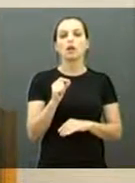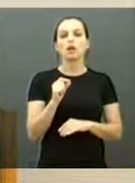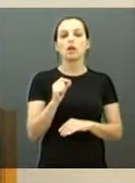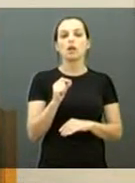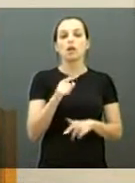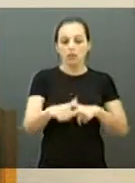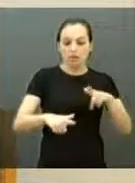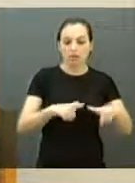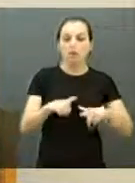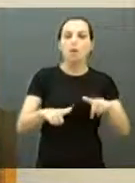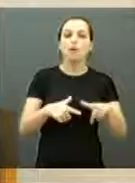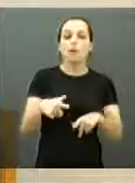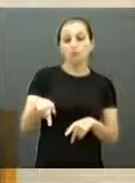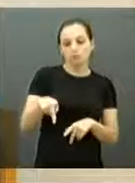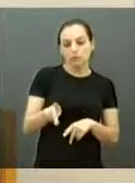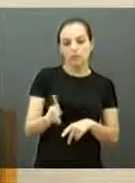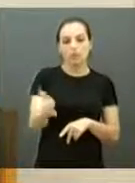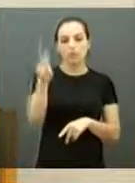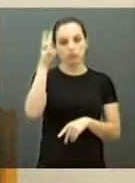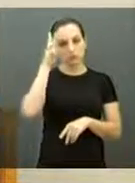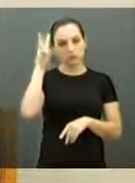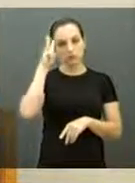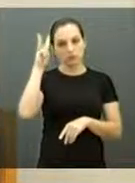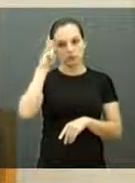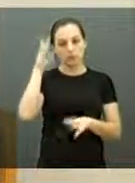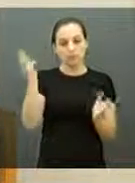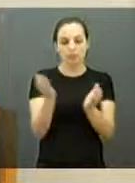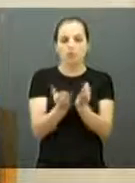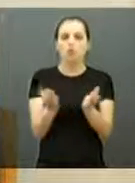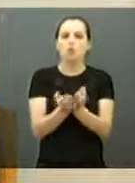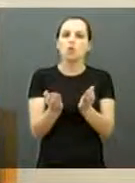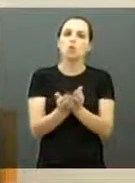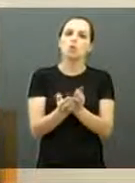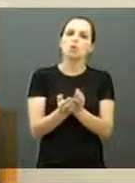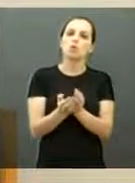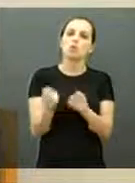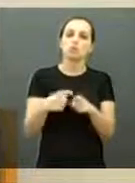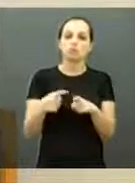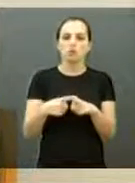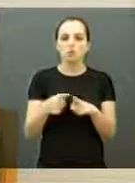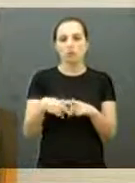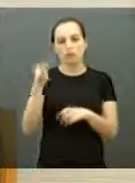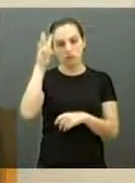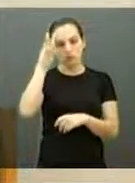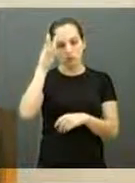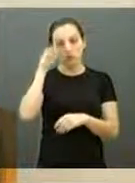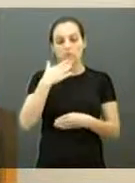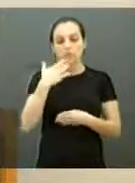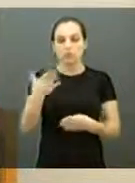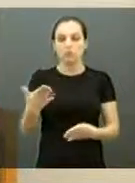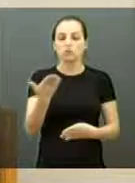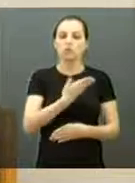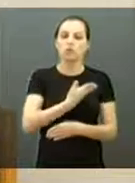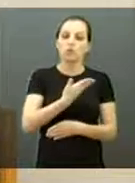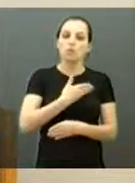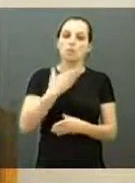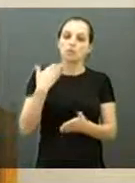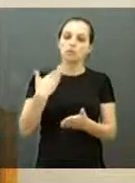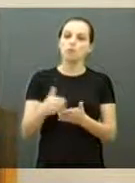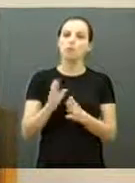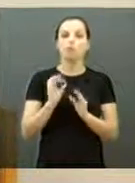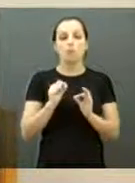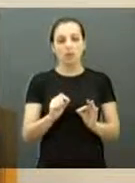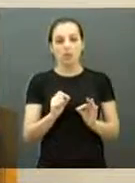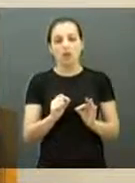toda terça. Porque tem um grupo de médicos que dão terça-feira e, a pedido dos colegas que ele iria sair... para